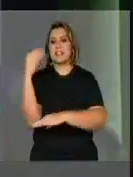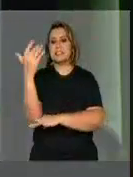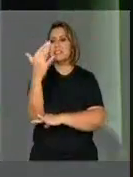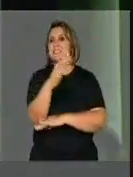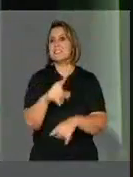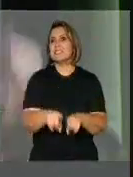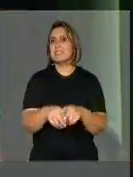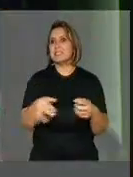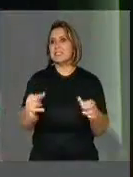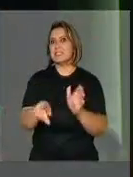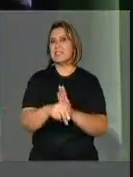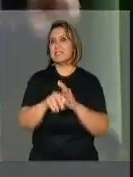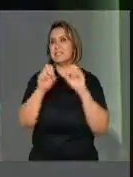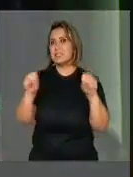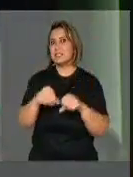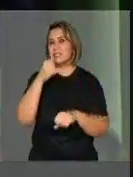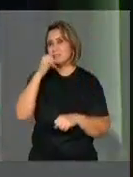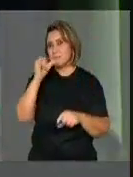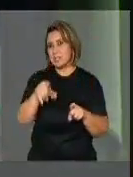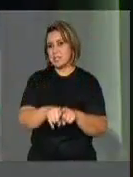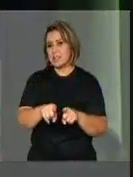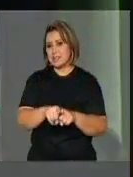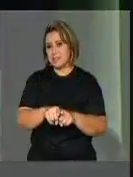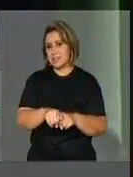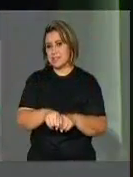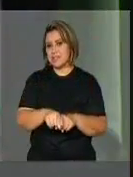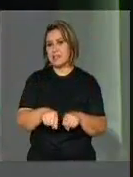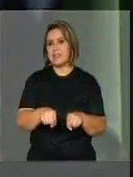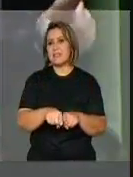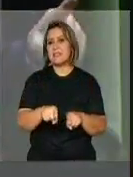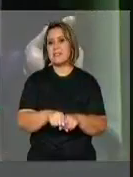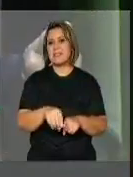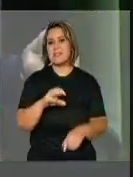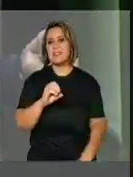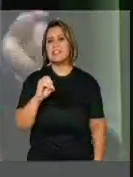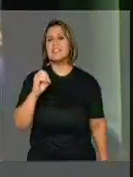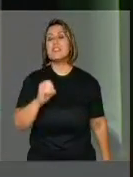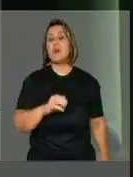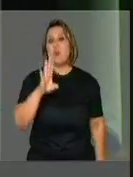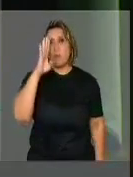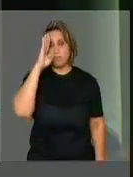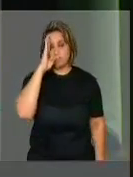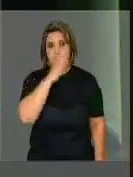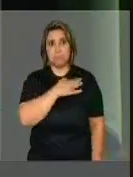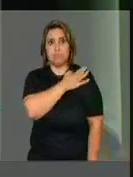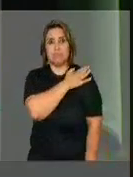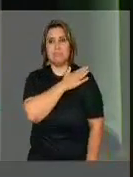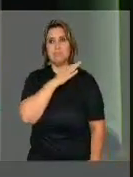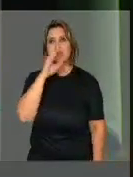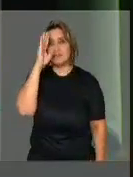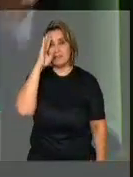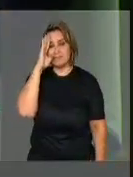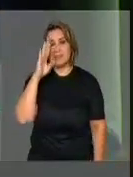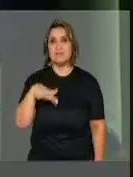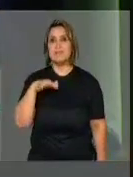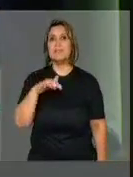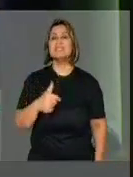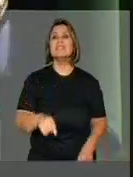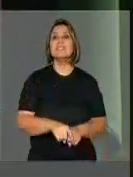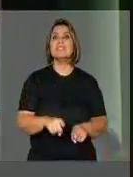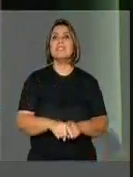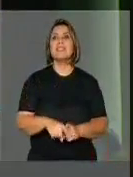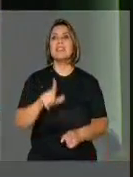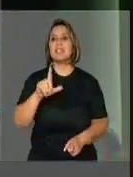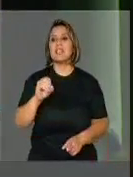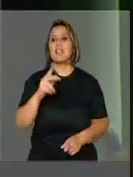de sistemas elétricos. Inclusive, grandes oficiais das Forças Armadas envergonham esse país ao propor golpe militar em nome